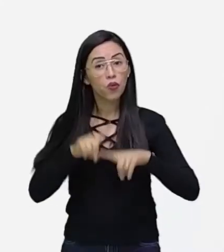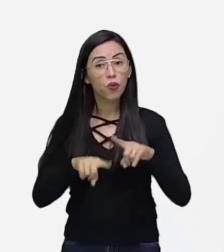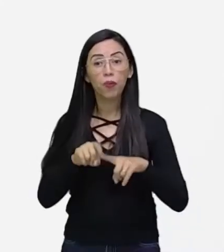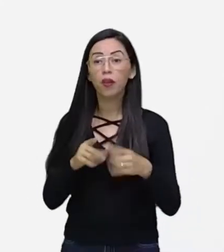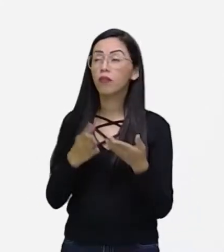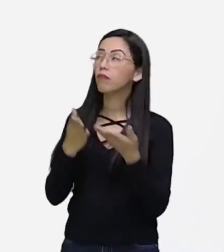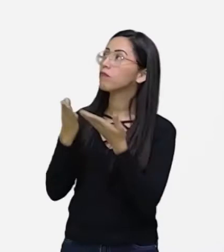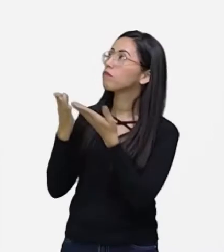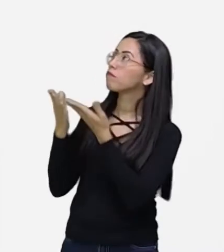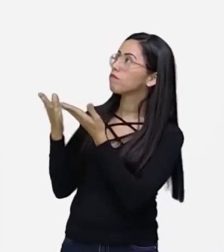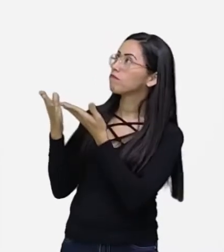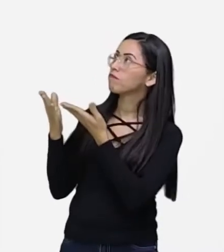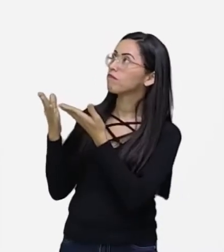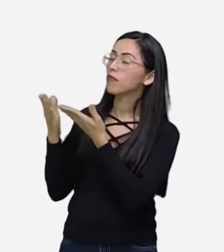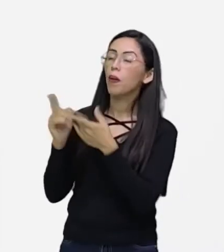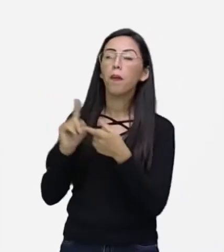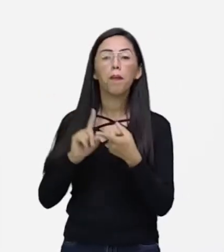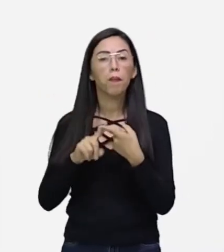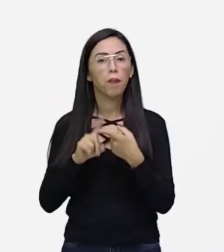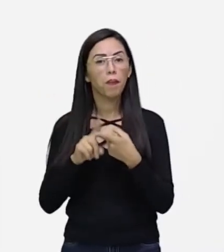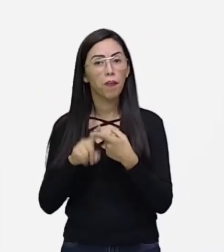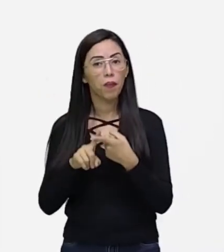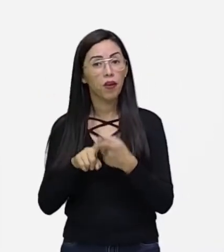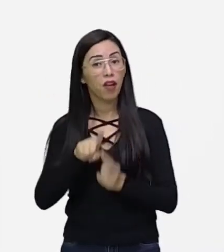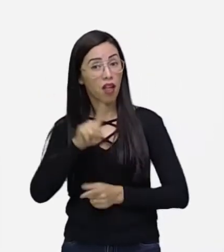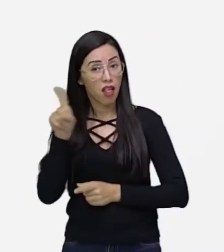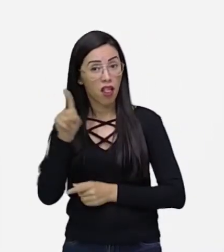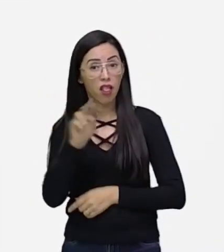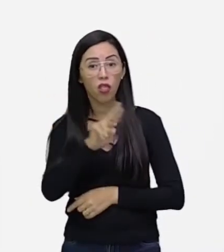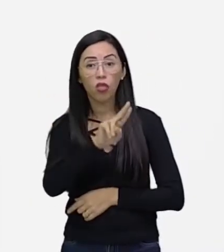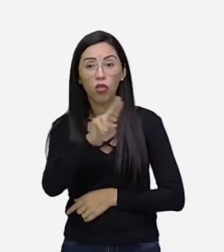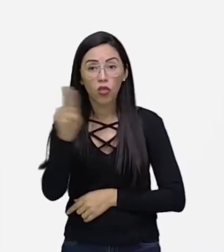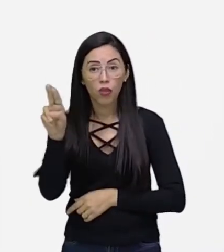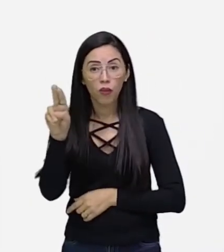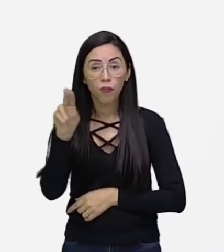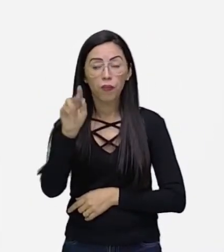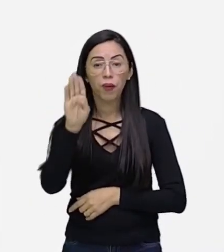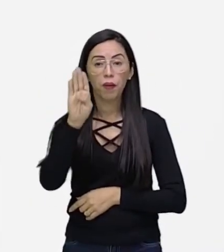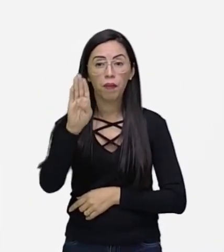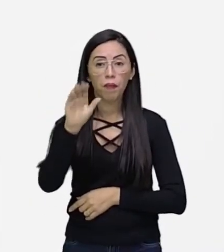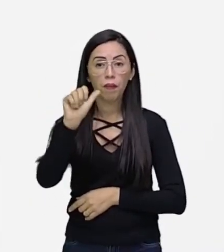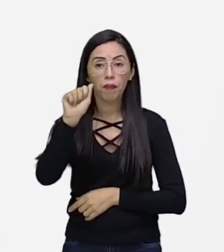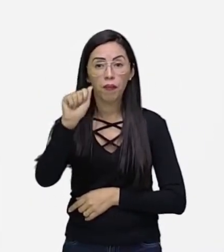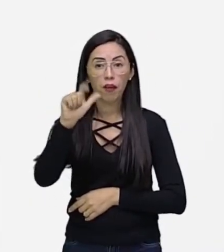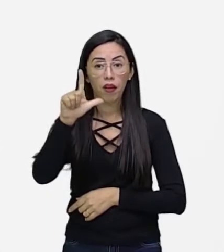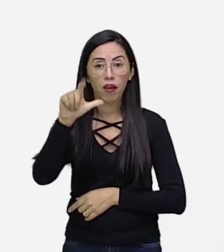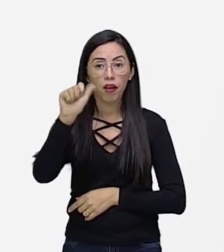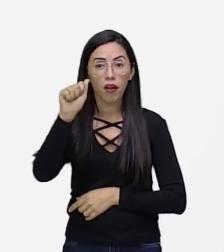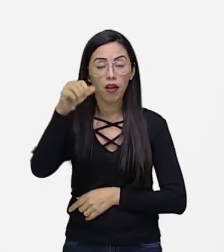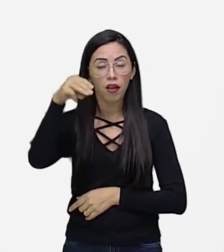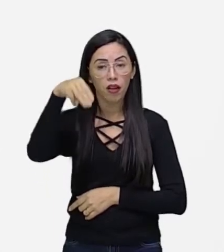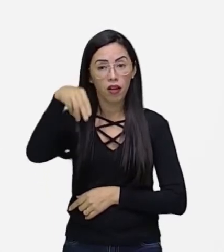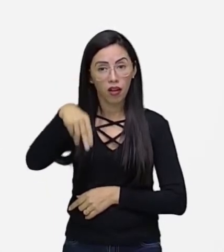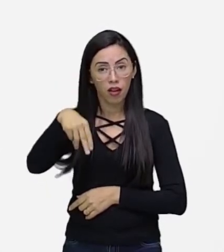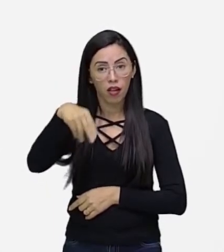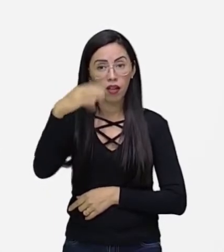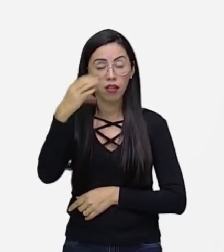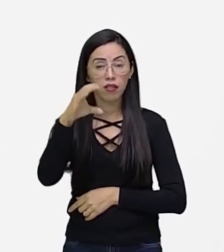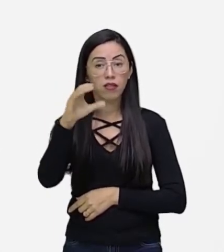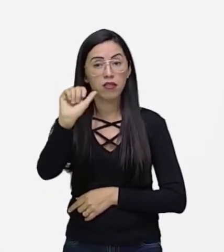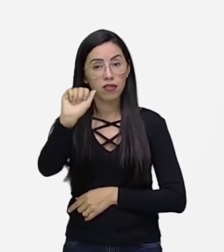instrumento para medir é a balança. Então, vamos medir massa